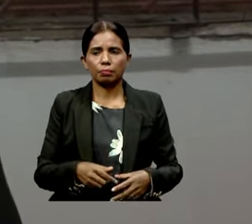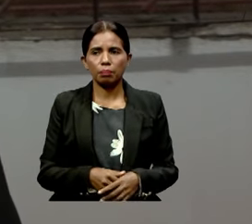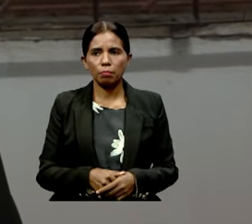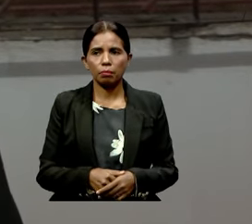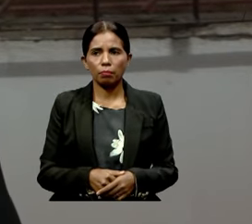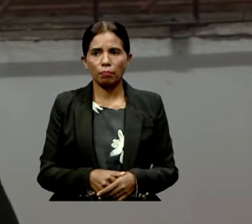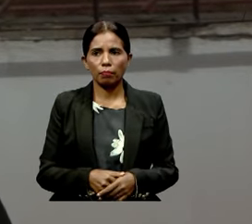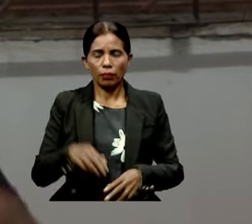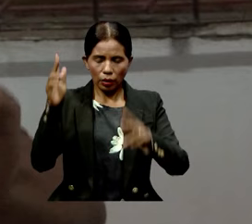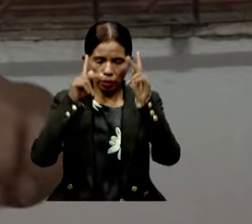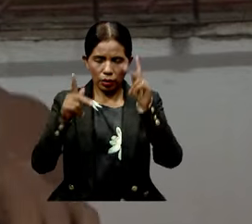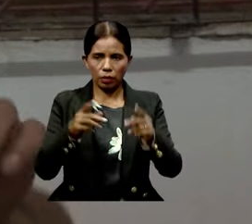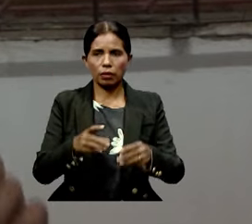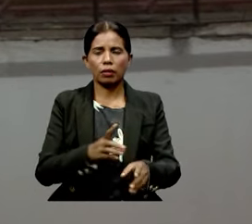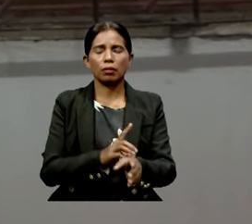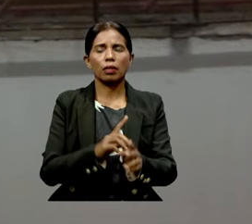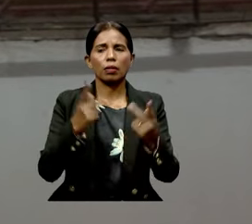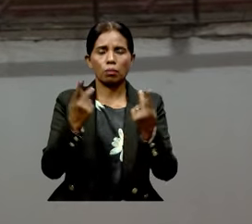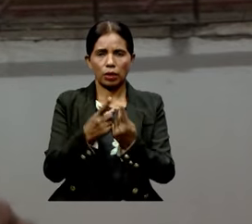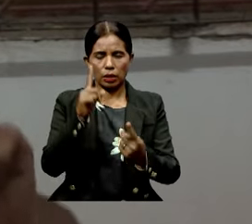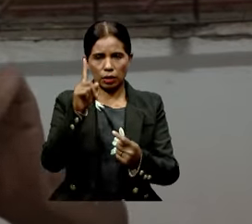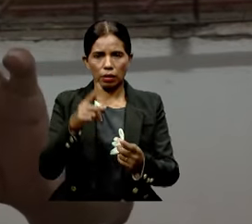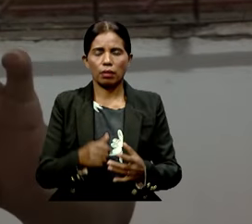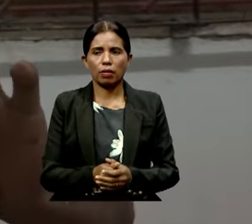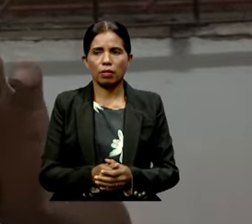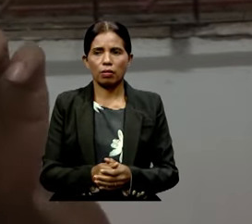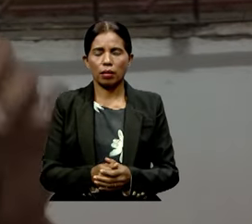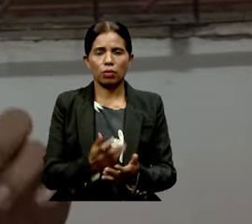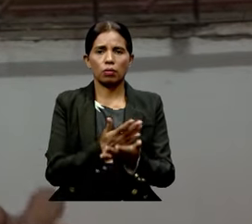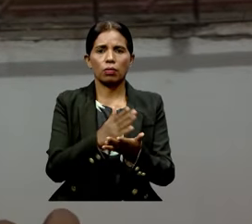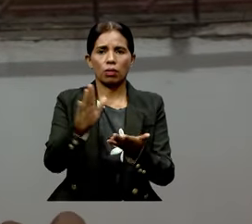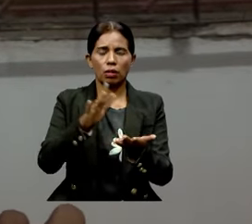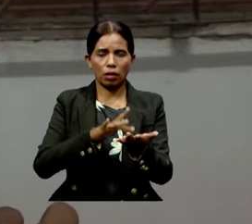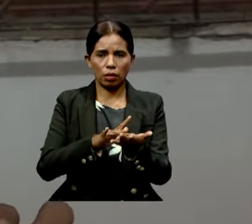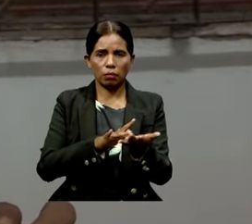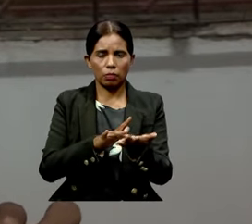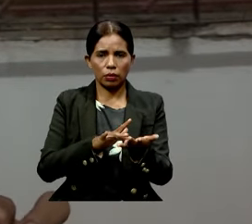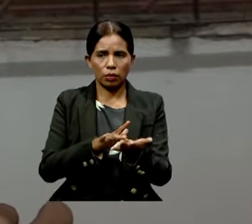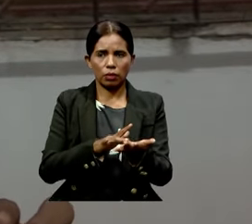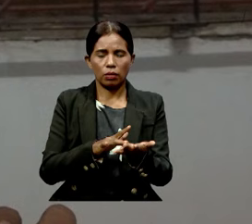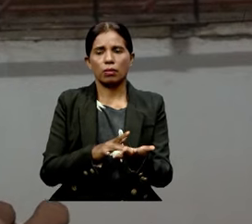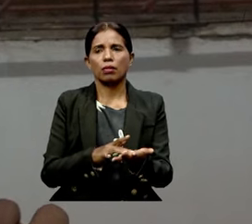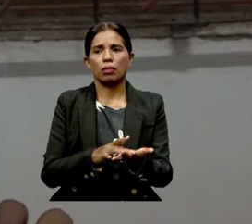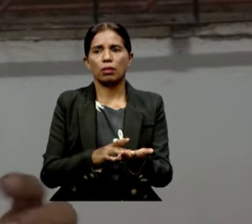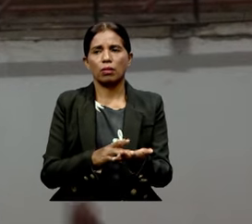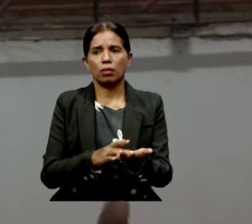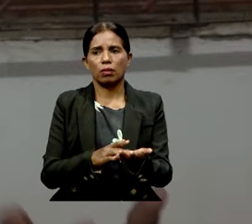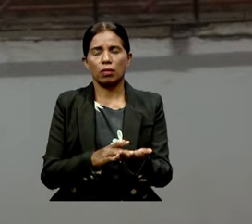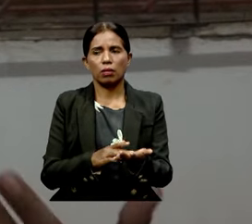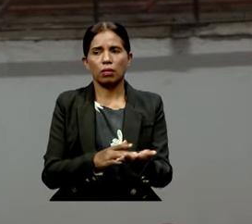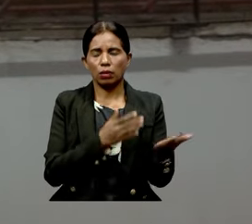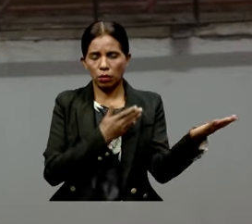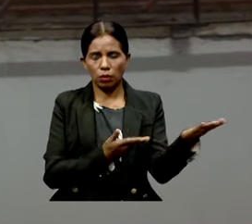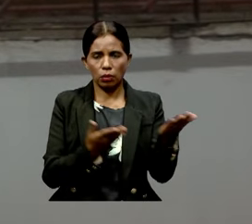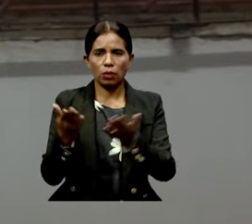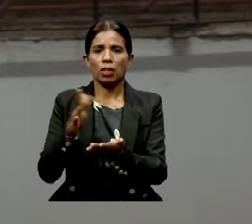sada adjudika saundi reta ba kompanya ida atu halo sada atu hatama